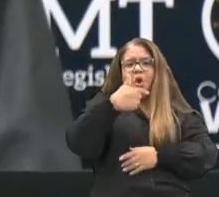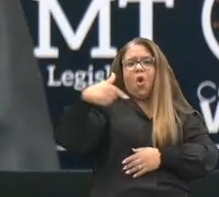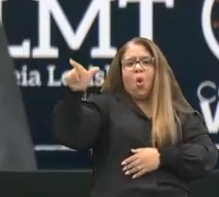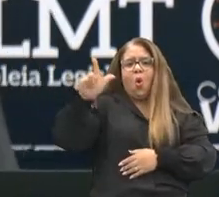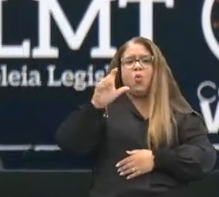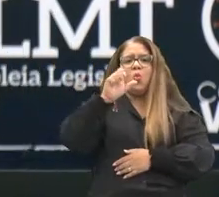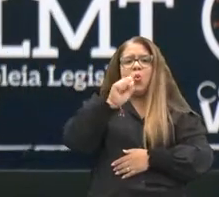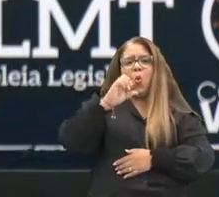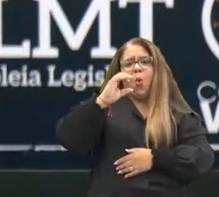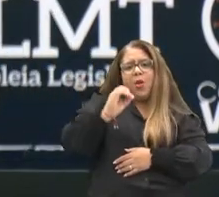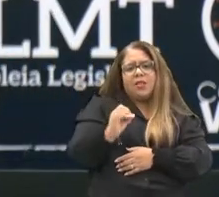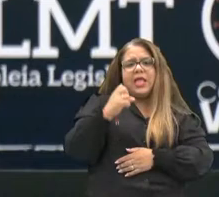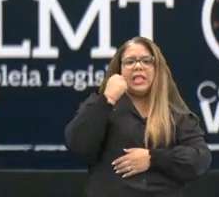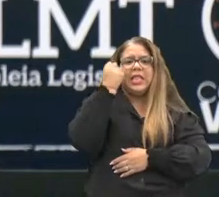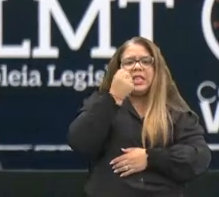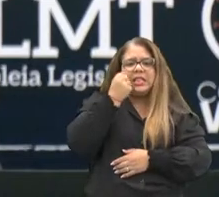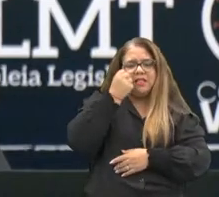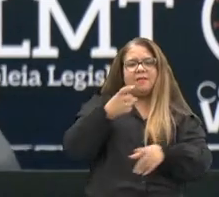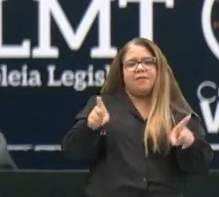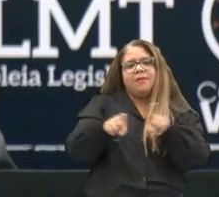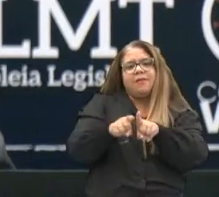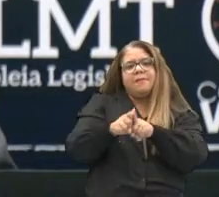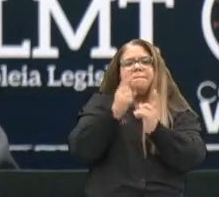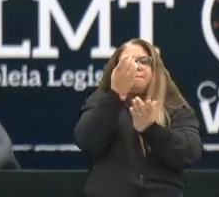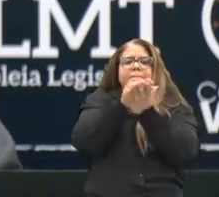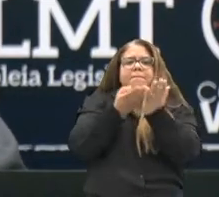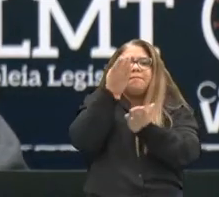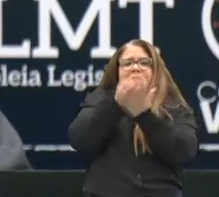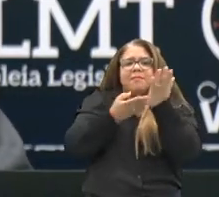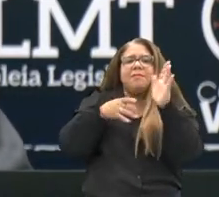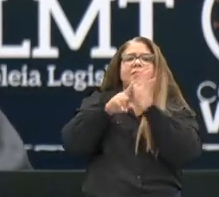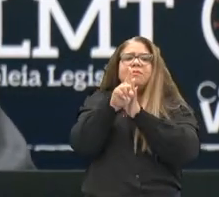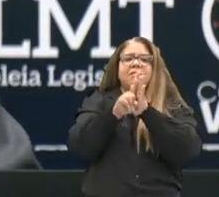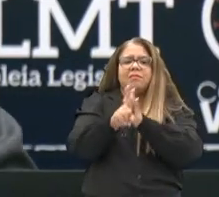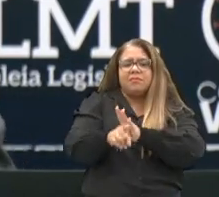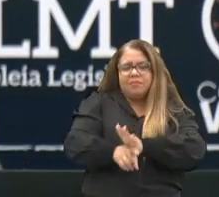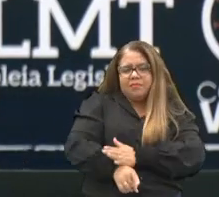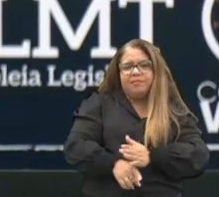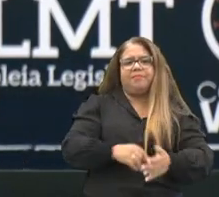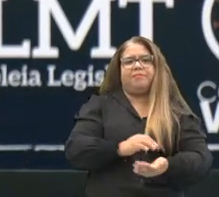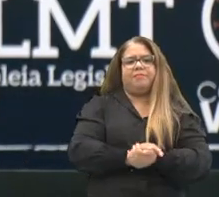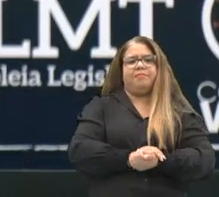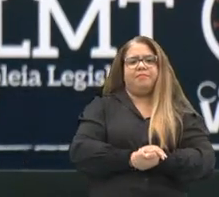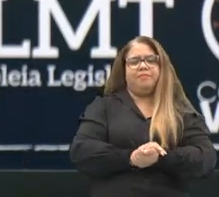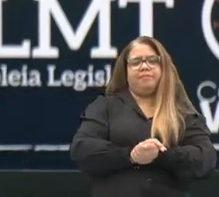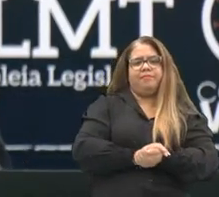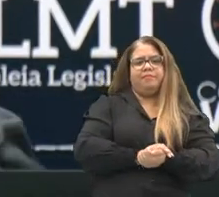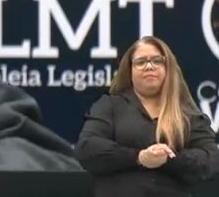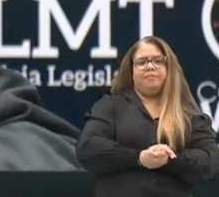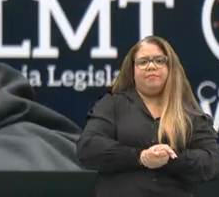colegas parlamentares da alta da Casa Alta do Parlamento Brasileiro.